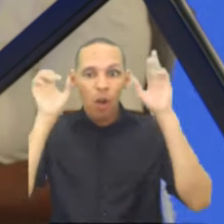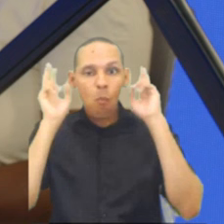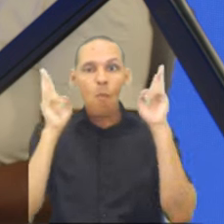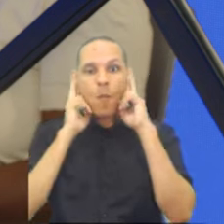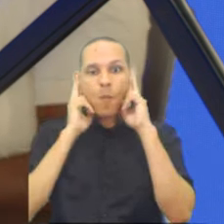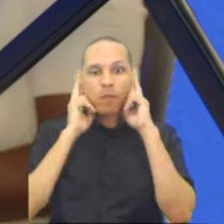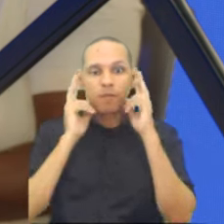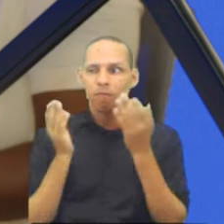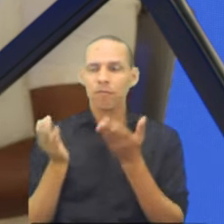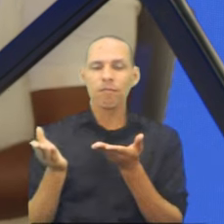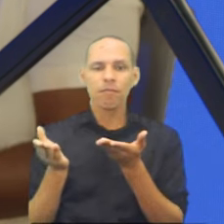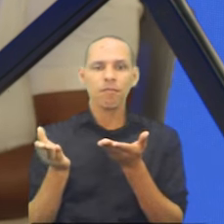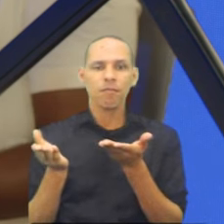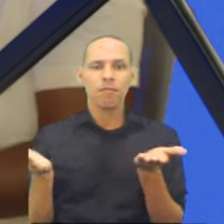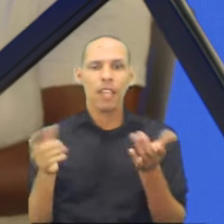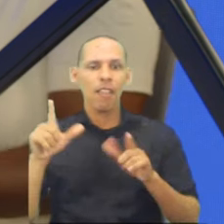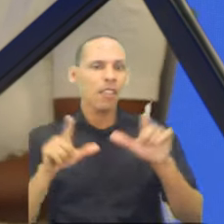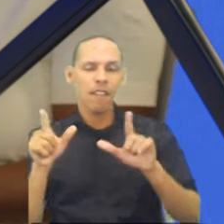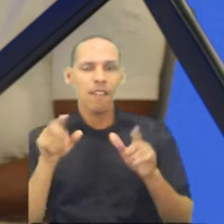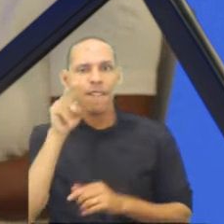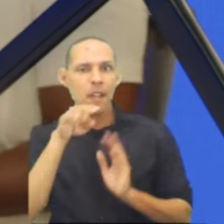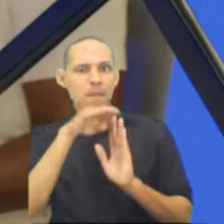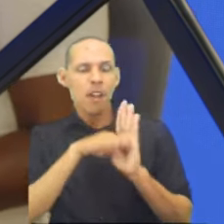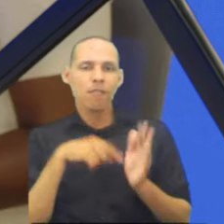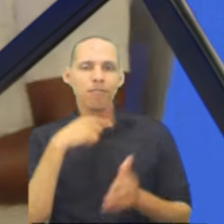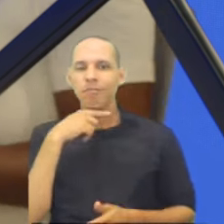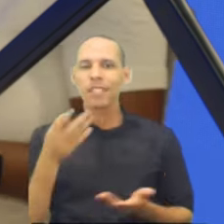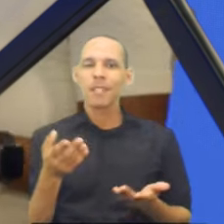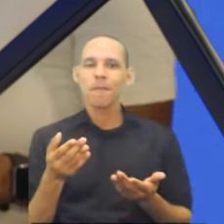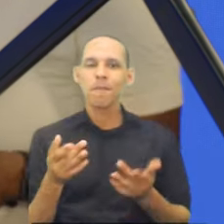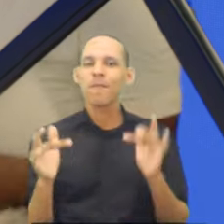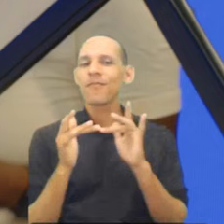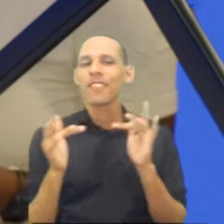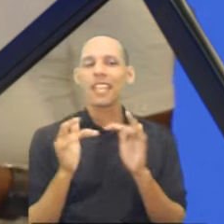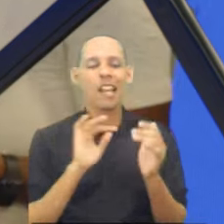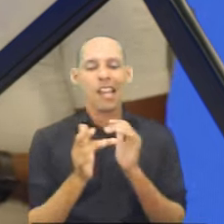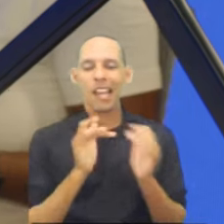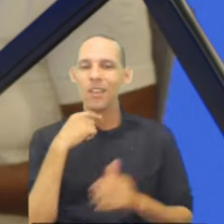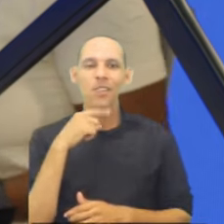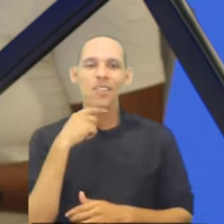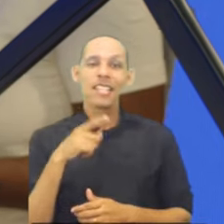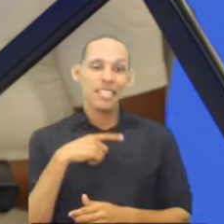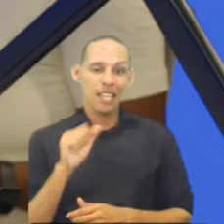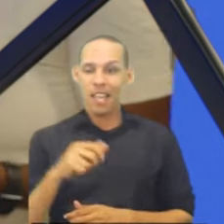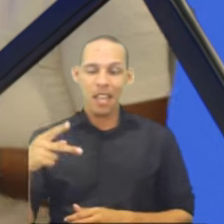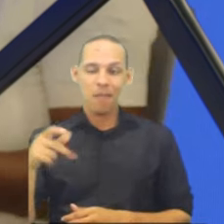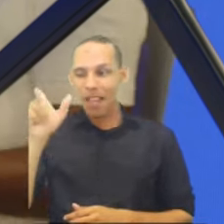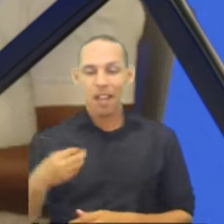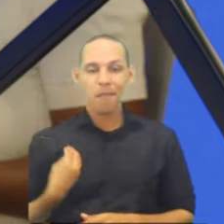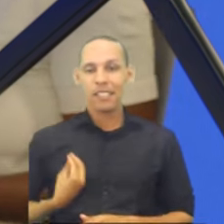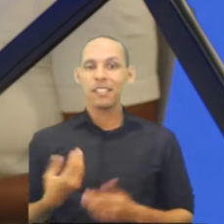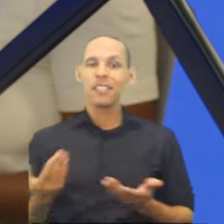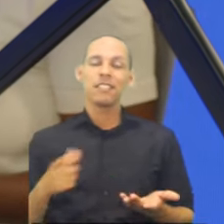zero audição ela não se vê em nada até na ela não consegue assistir um programa ela não consegue interagir direito nas redes sociais tem que ter um aplicativo para poder a